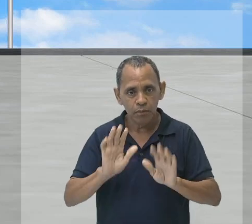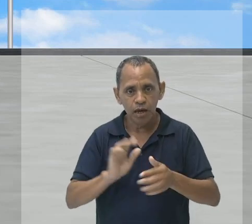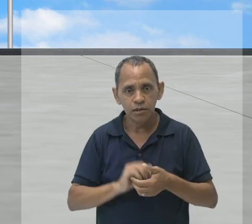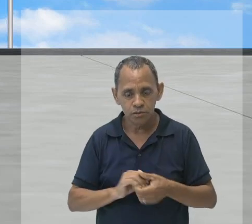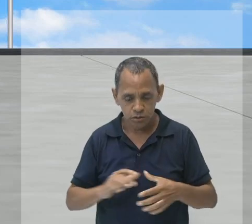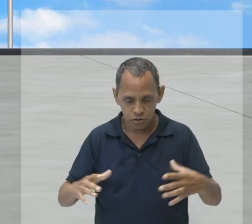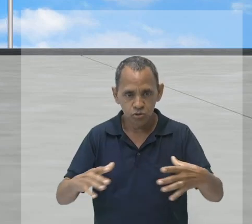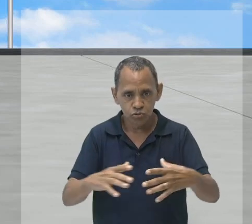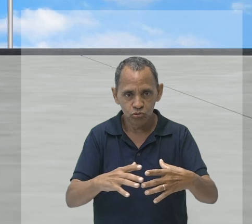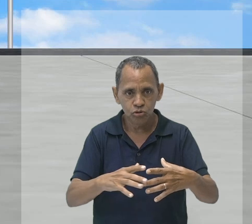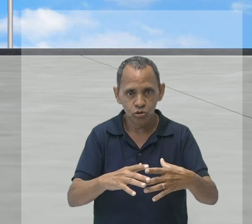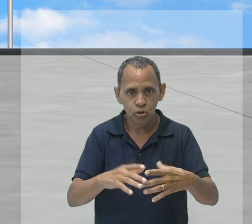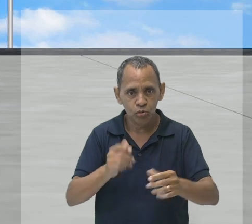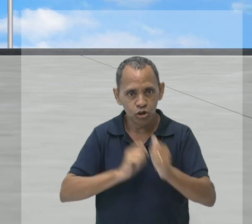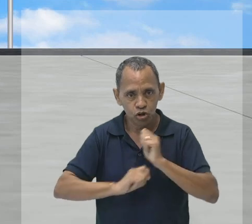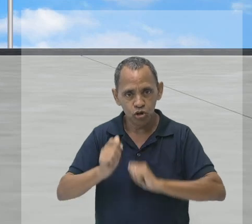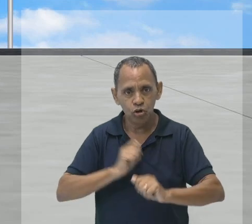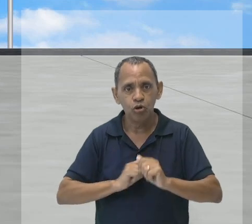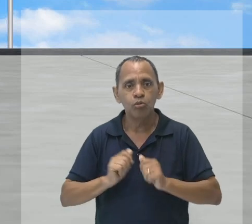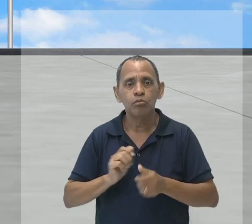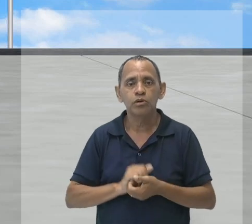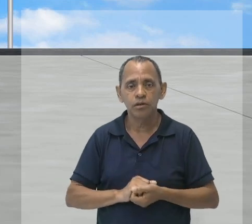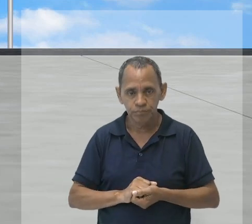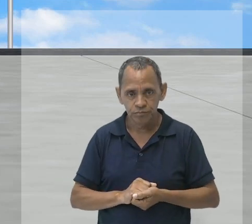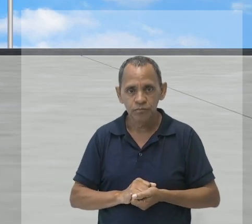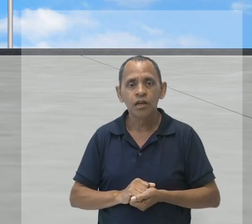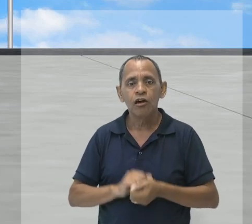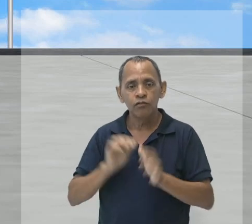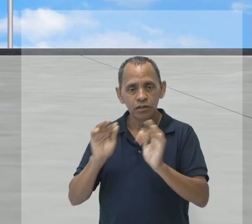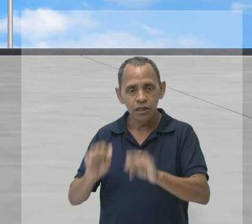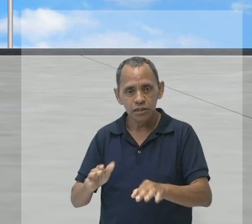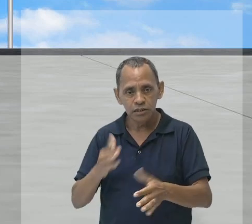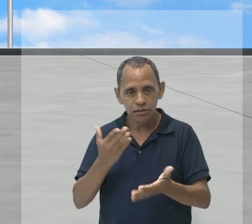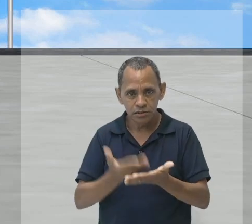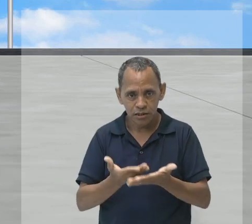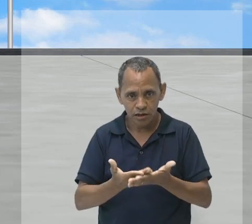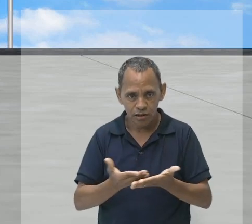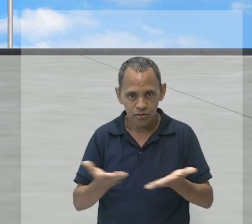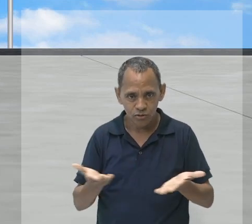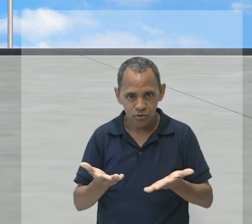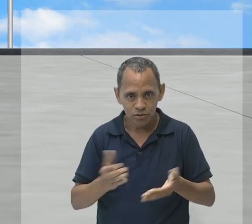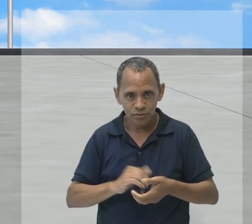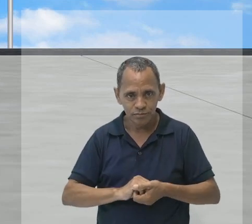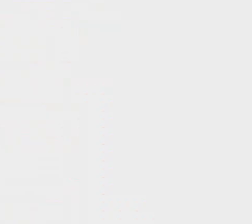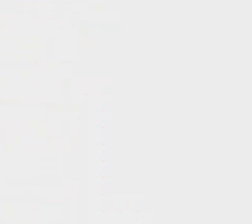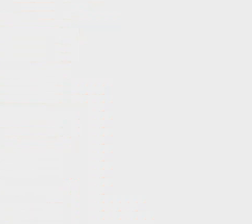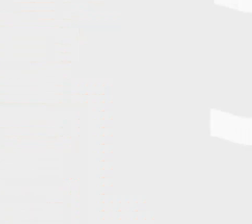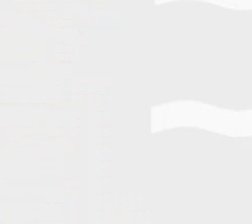assim mesmo, certo? Bem, com isso a gente finaliza o conteúdo da nossa aula.